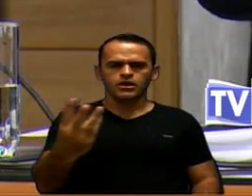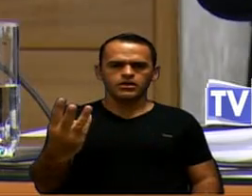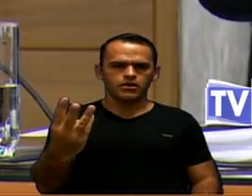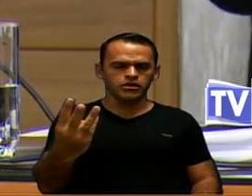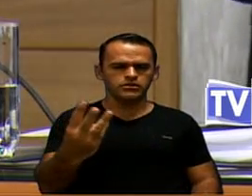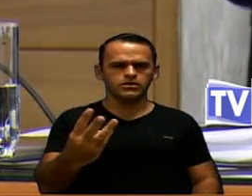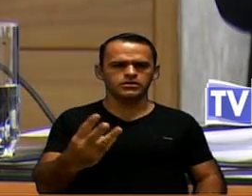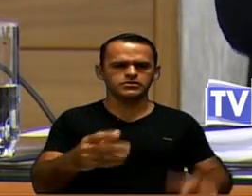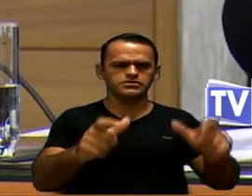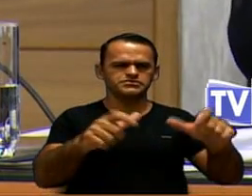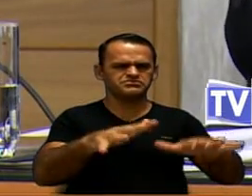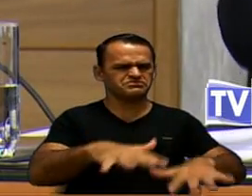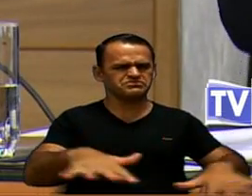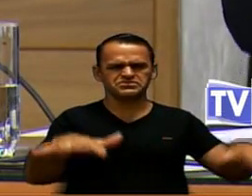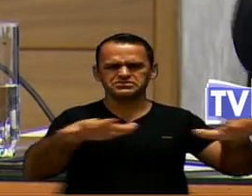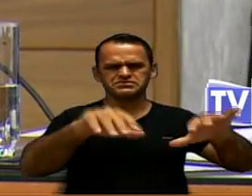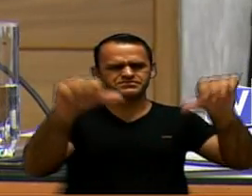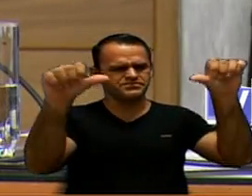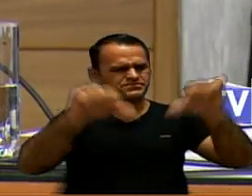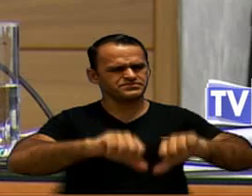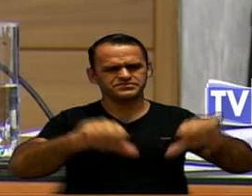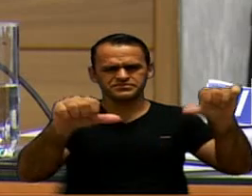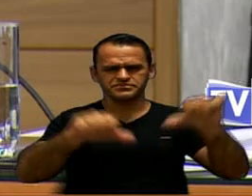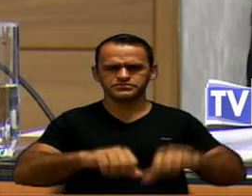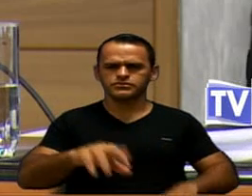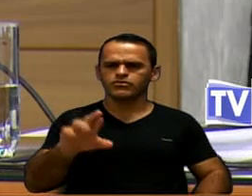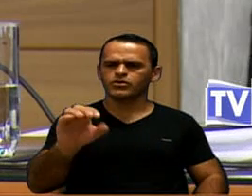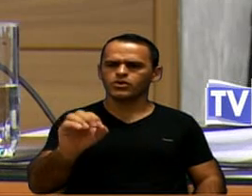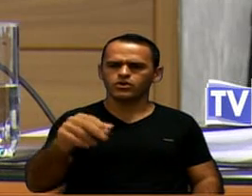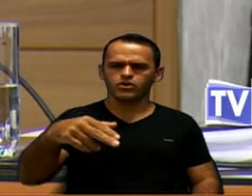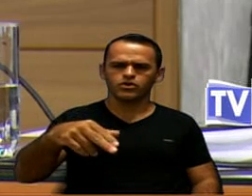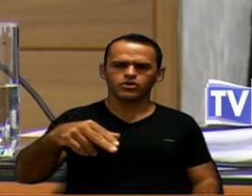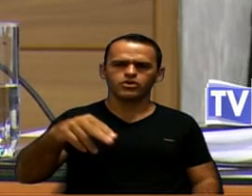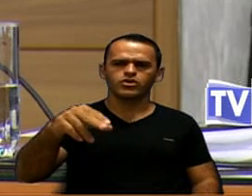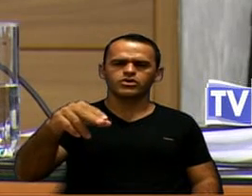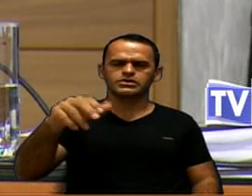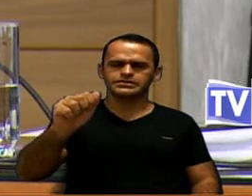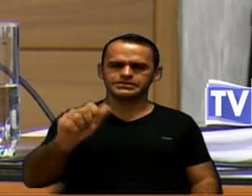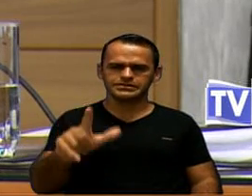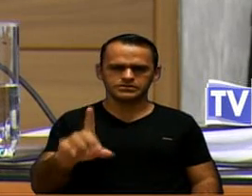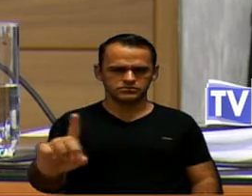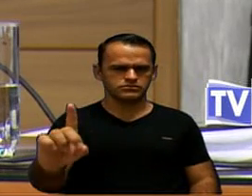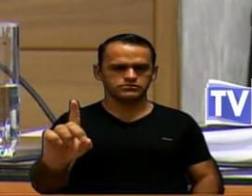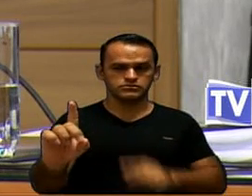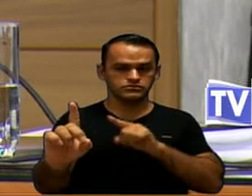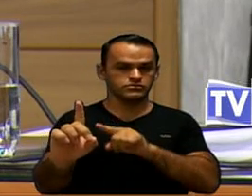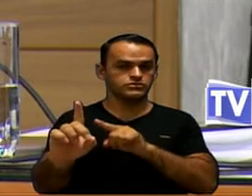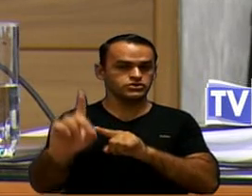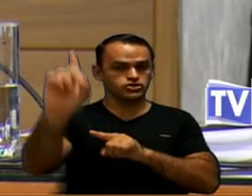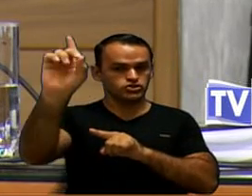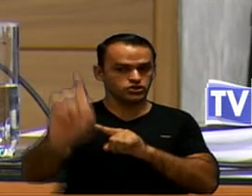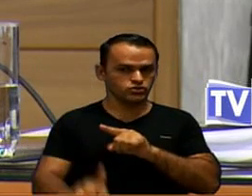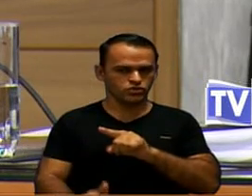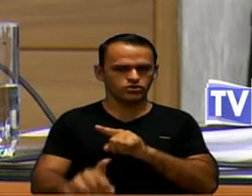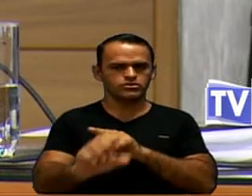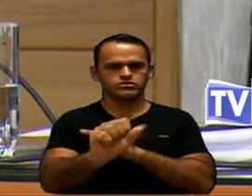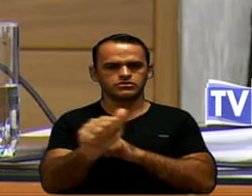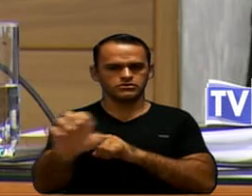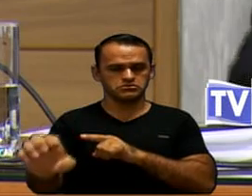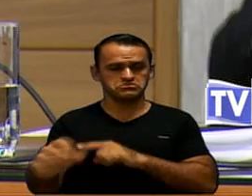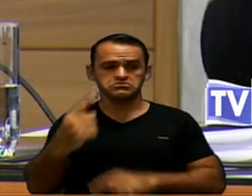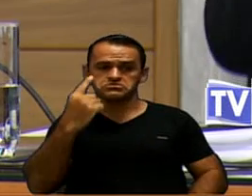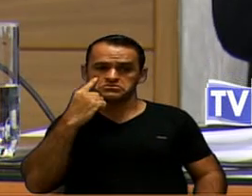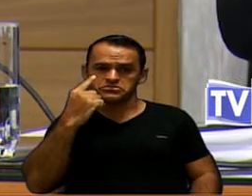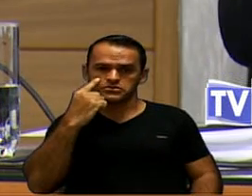totalmente catastrófico. Eu falei com o Ronald, o diretor do SAI, ele já está vendo, mas